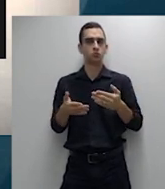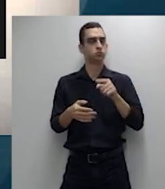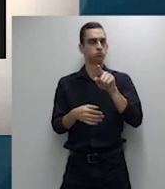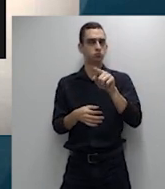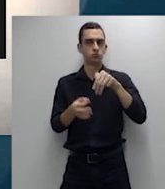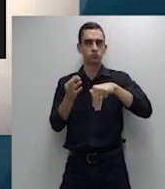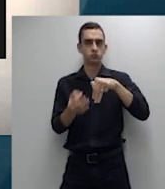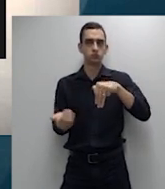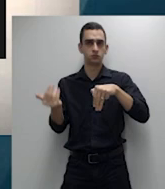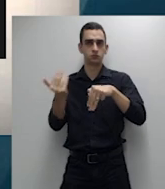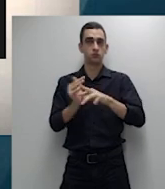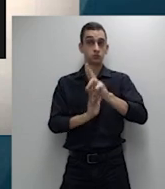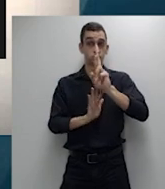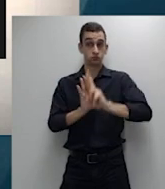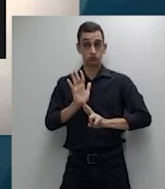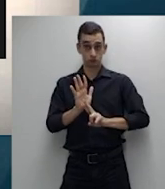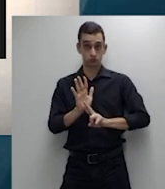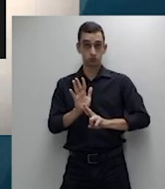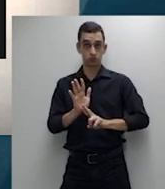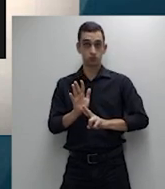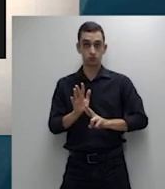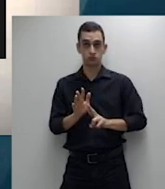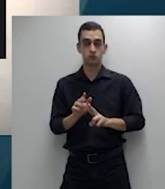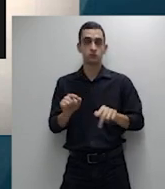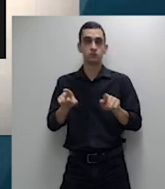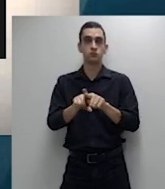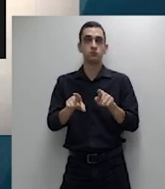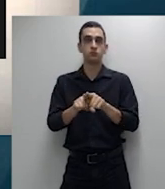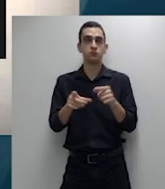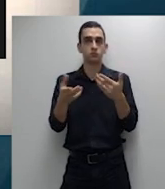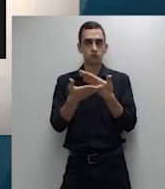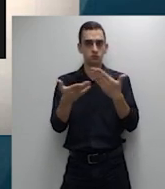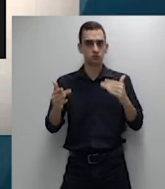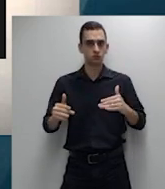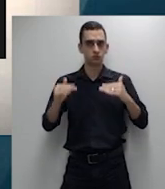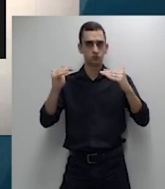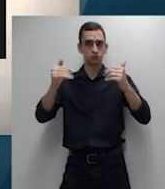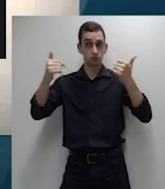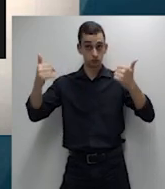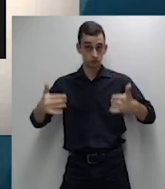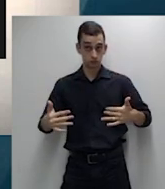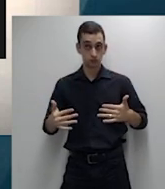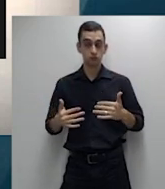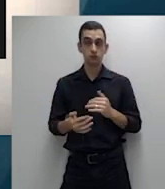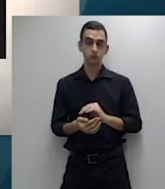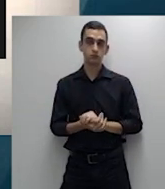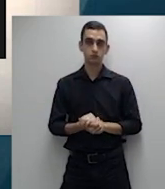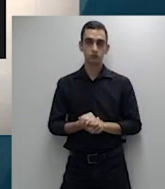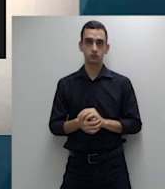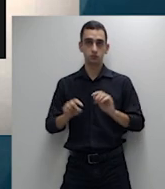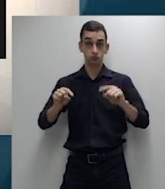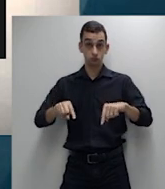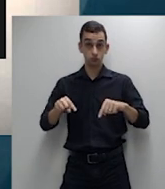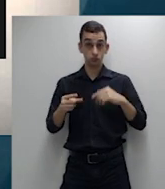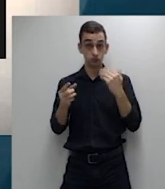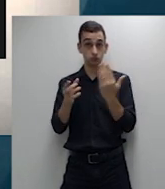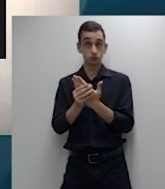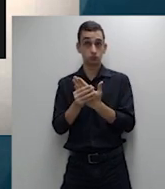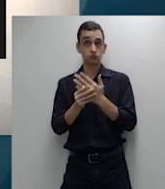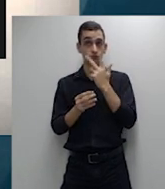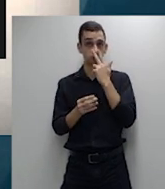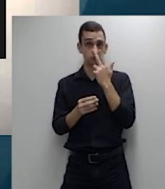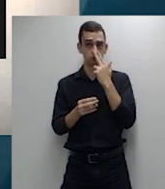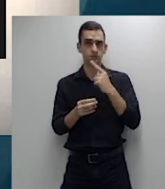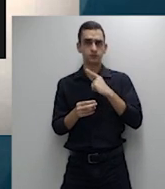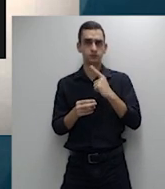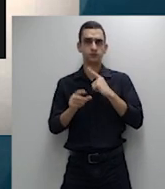E como vai referência destacou esse casa ainda regido né